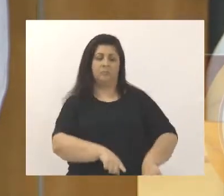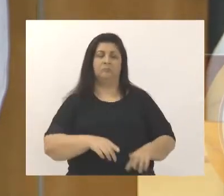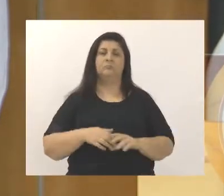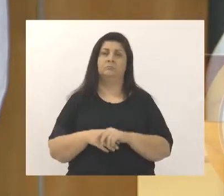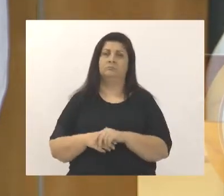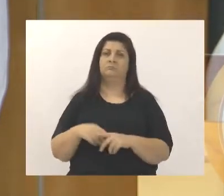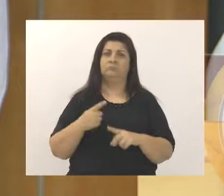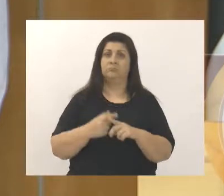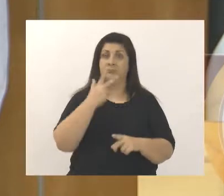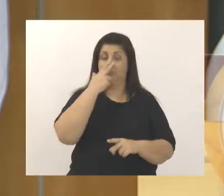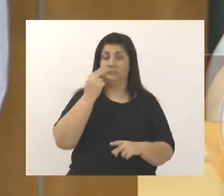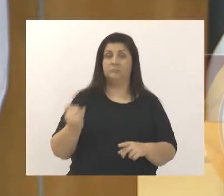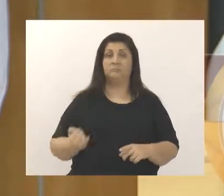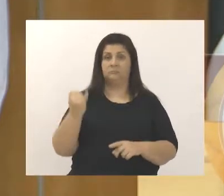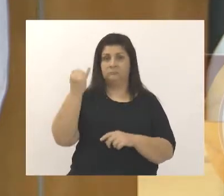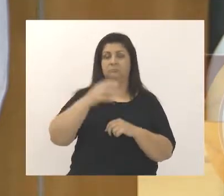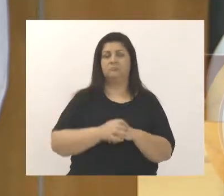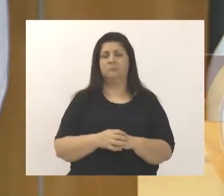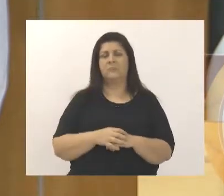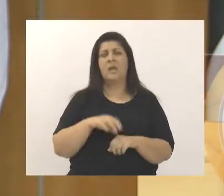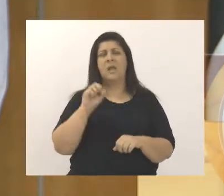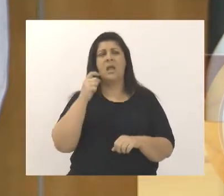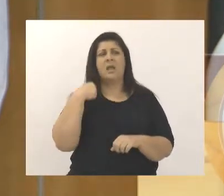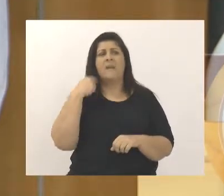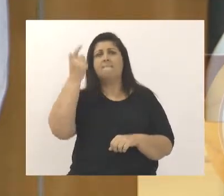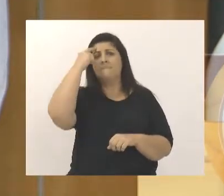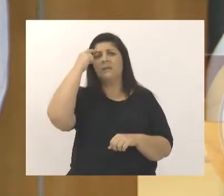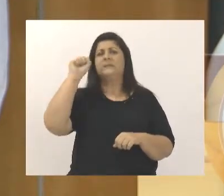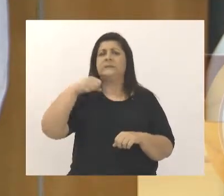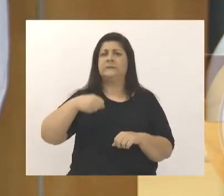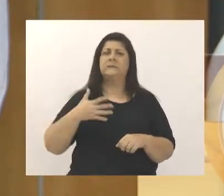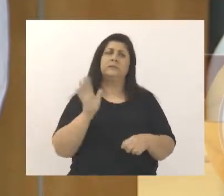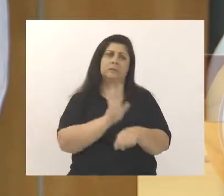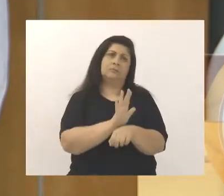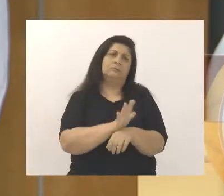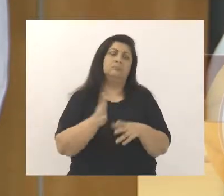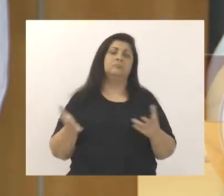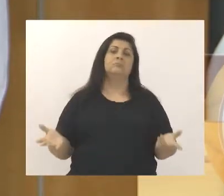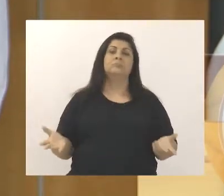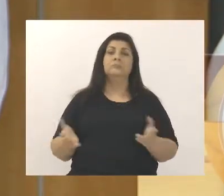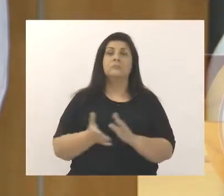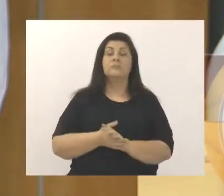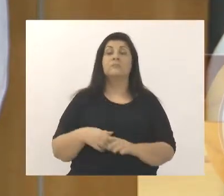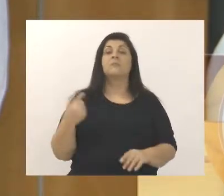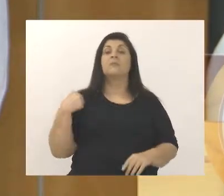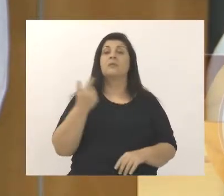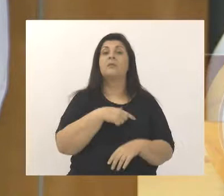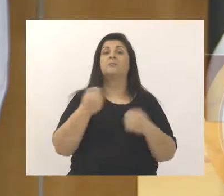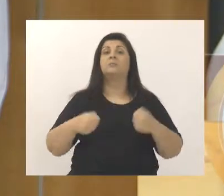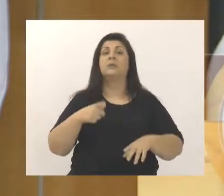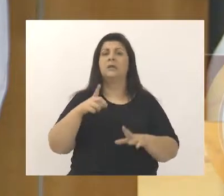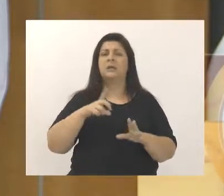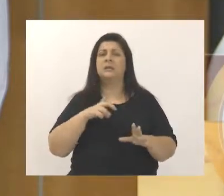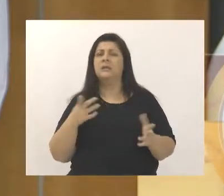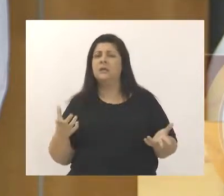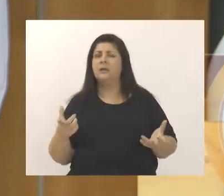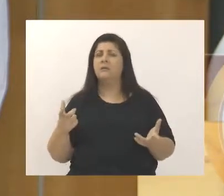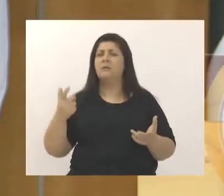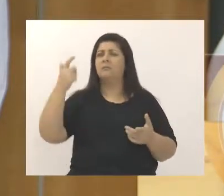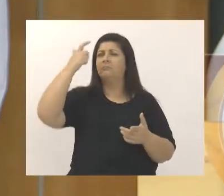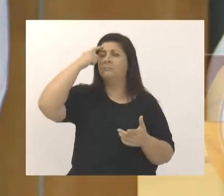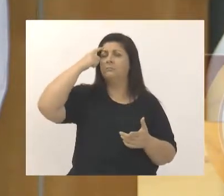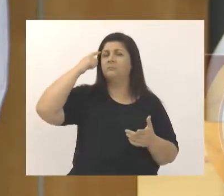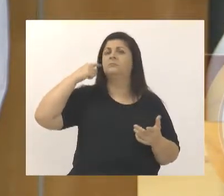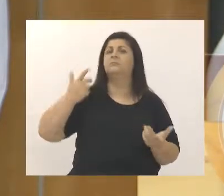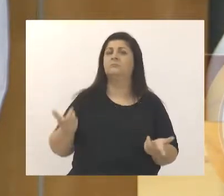eu acho importante. Para mim é um mecanismo a mais, e eu acho que a gente tem que ter aqui a serenidade de